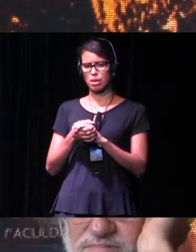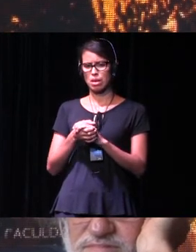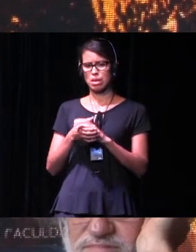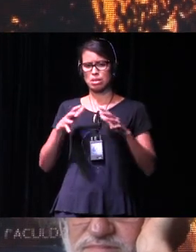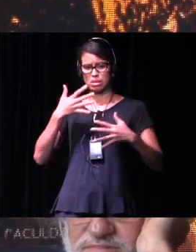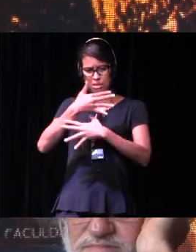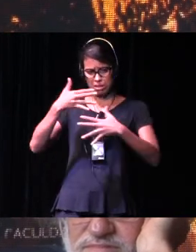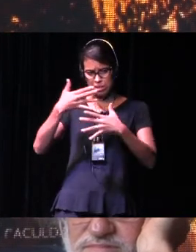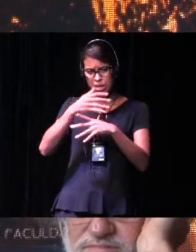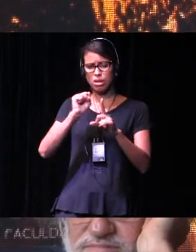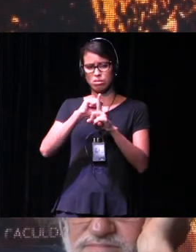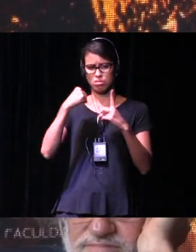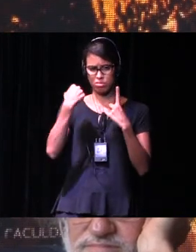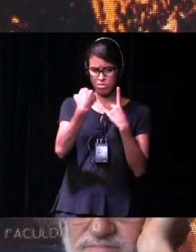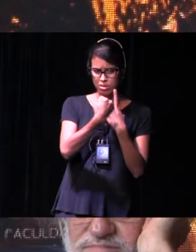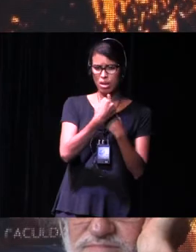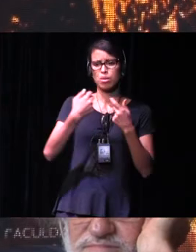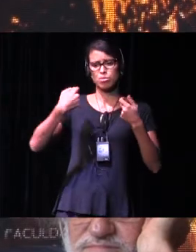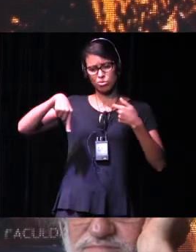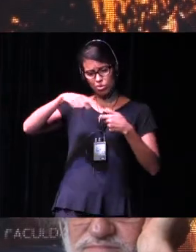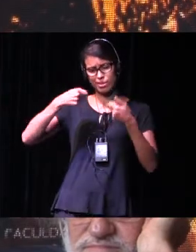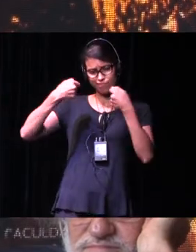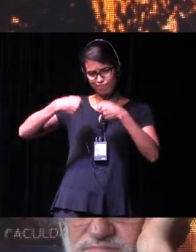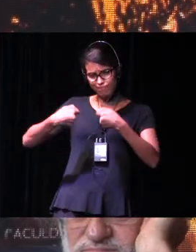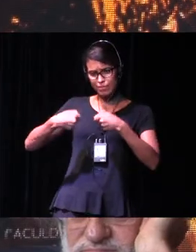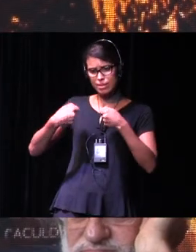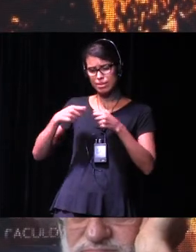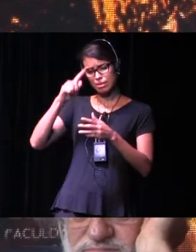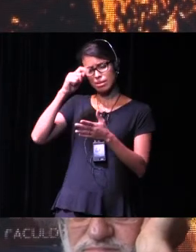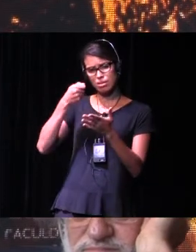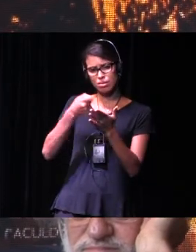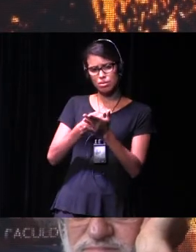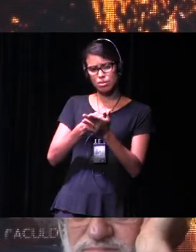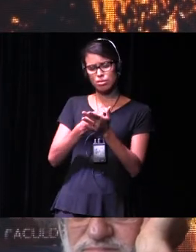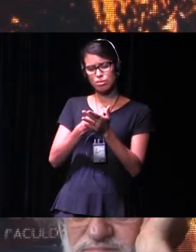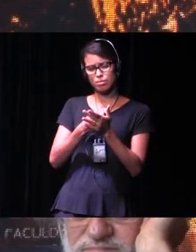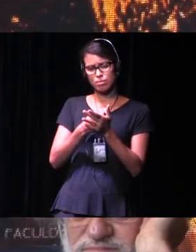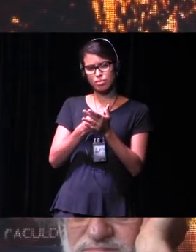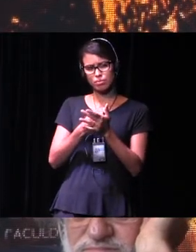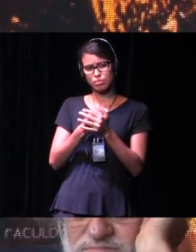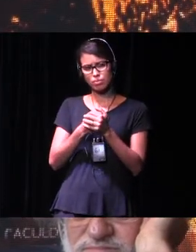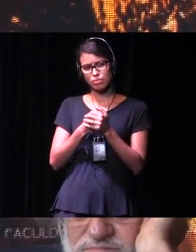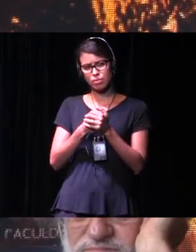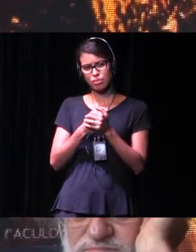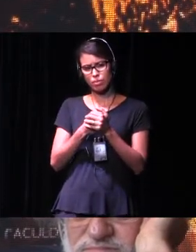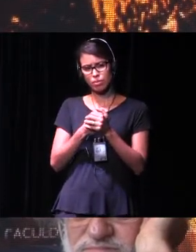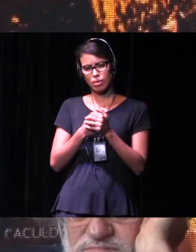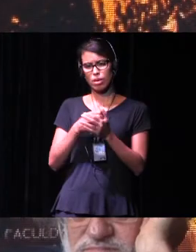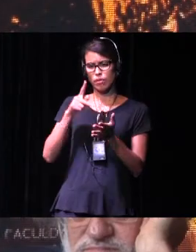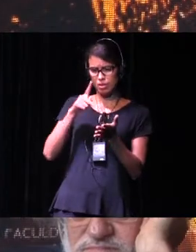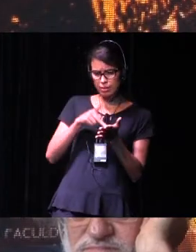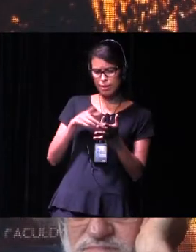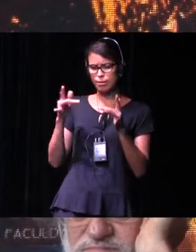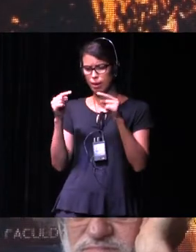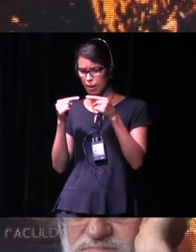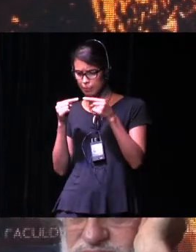urbana, social e temos que decidir quando escutamos o que é verdadeiro ou o que